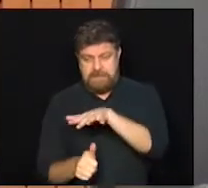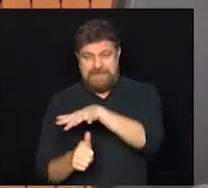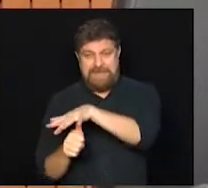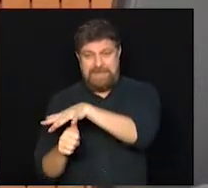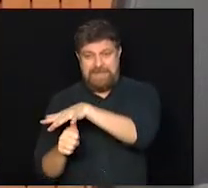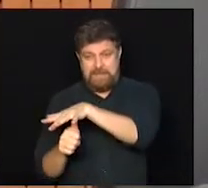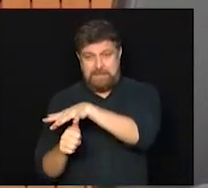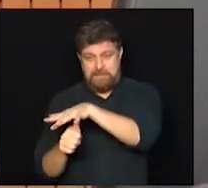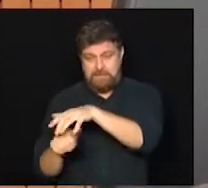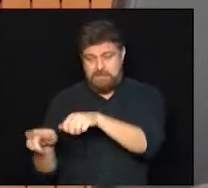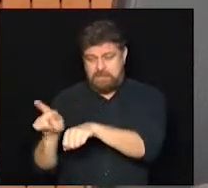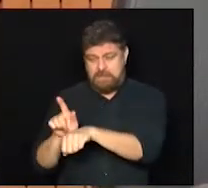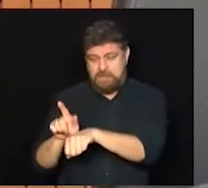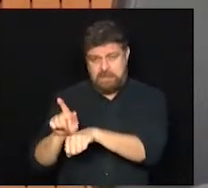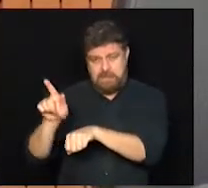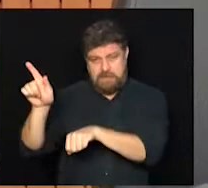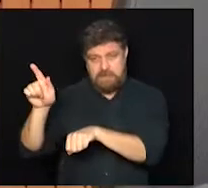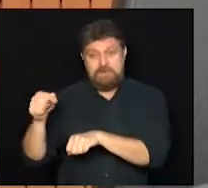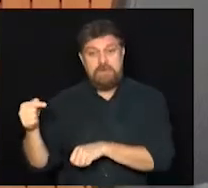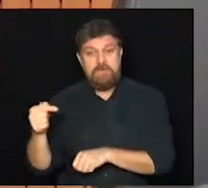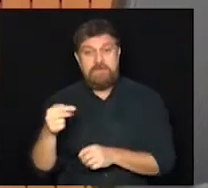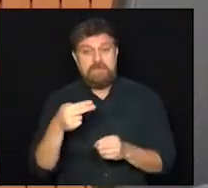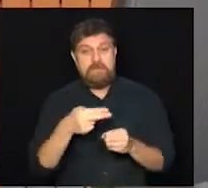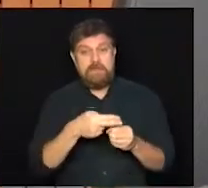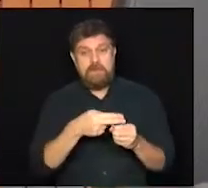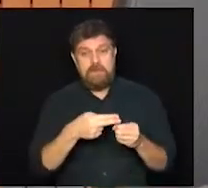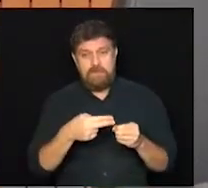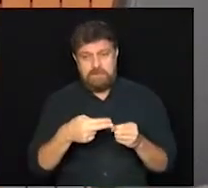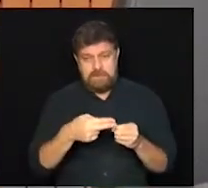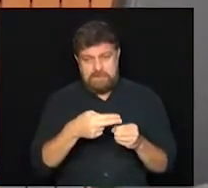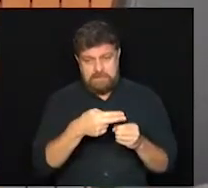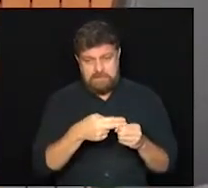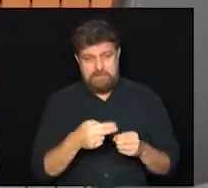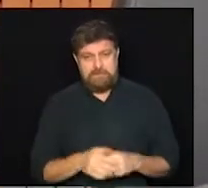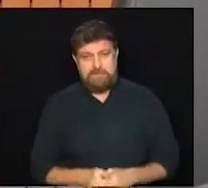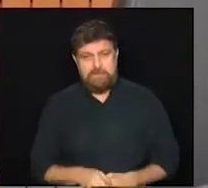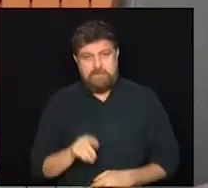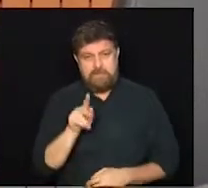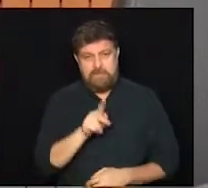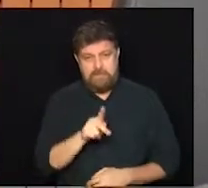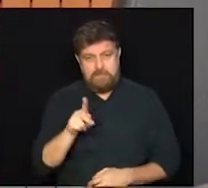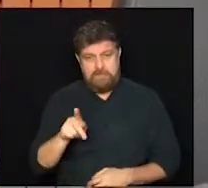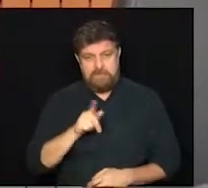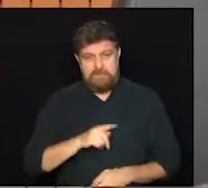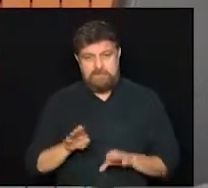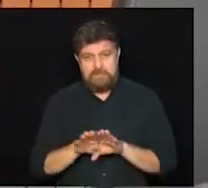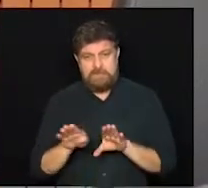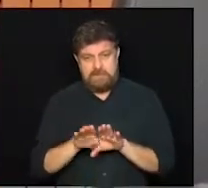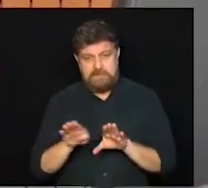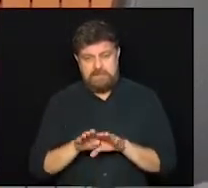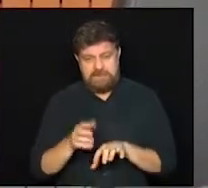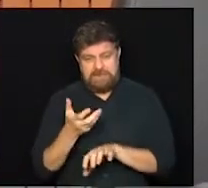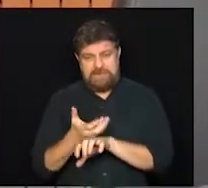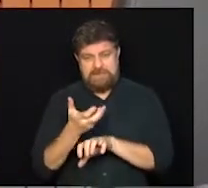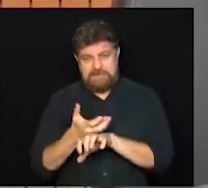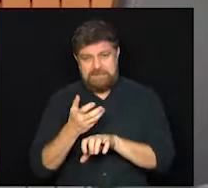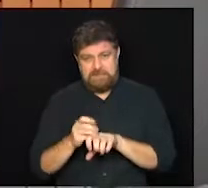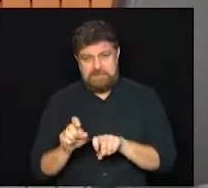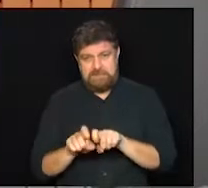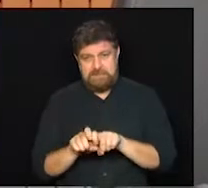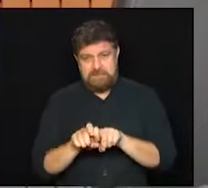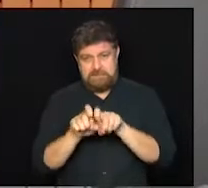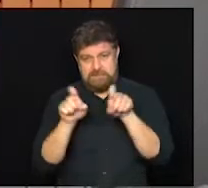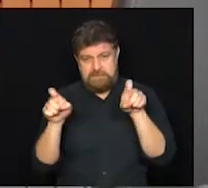de graduação da Unicamp, também professora titular de obstetrícia da Faculdade de Ciências Médicas da